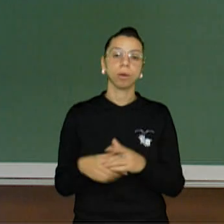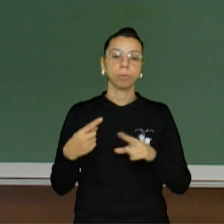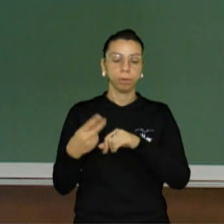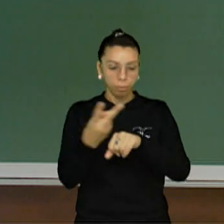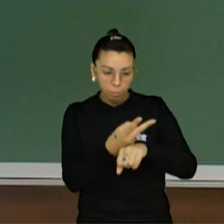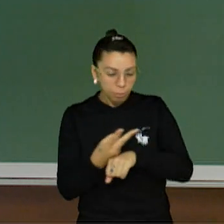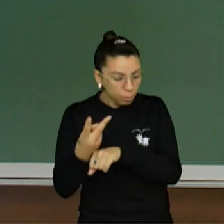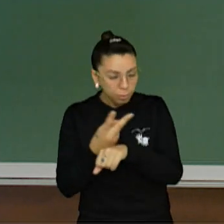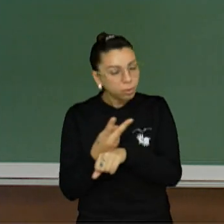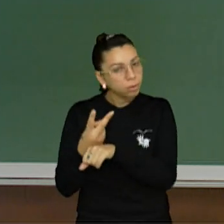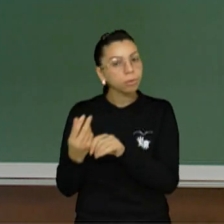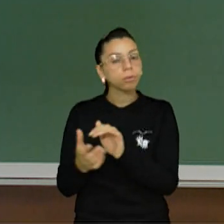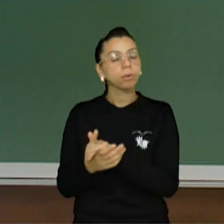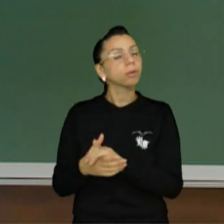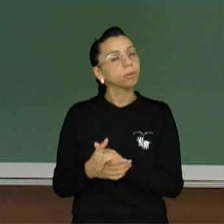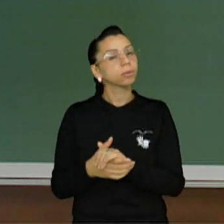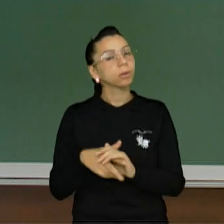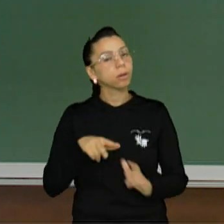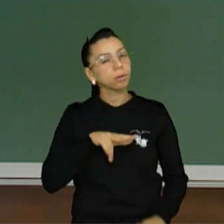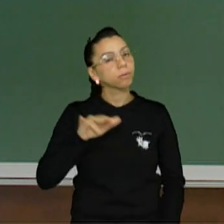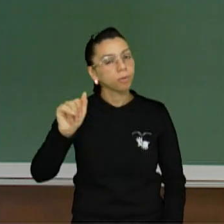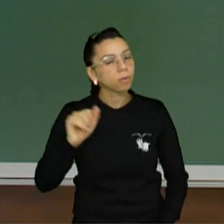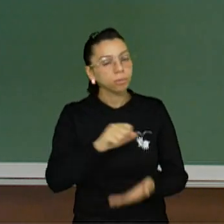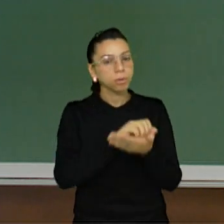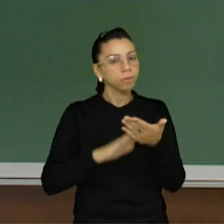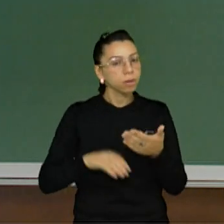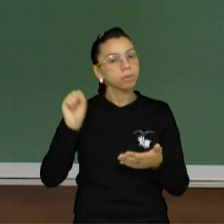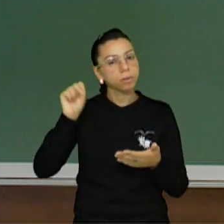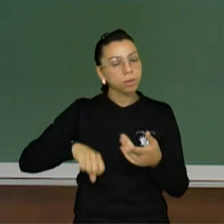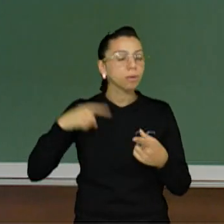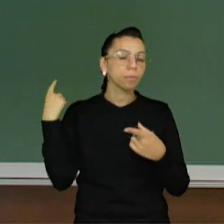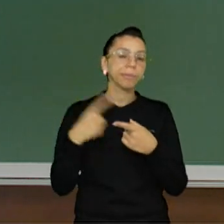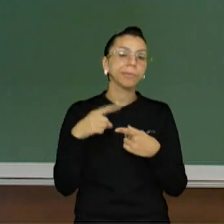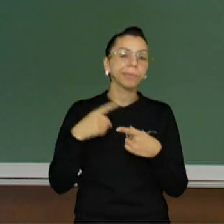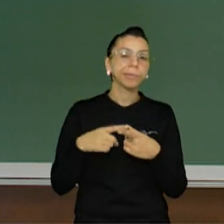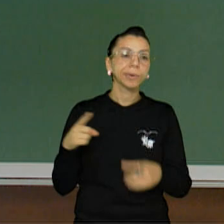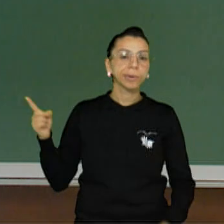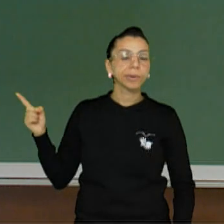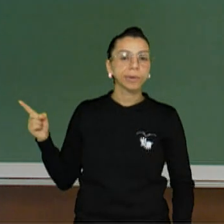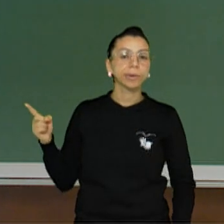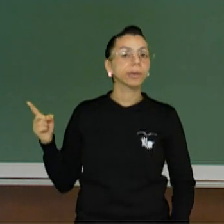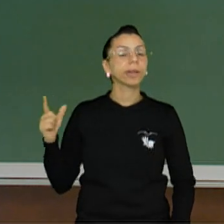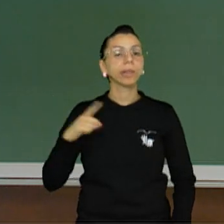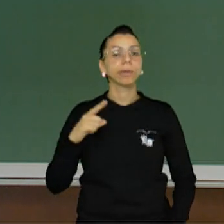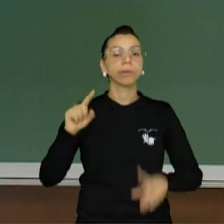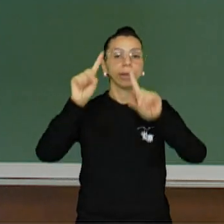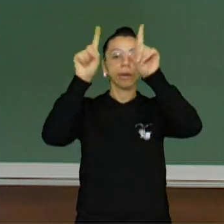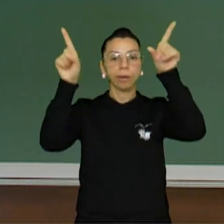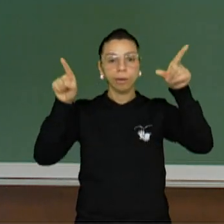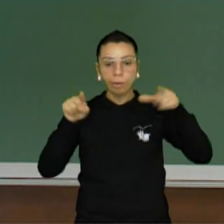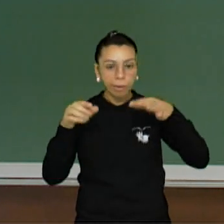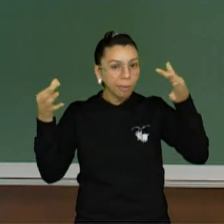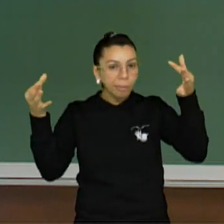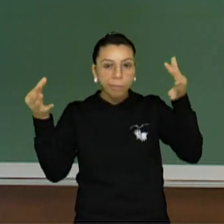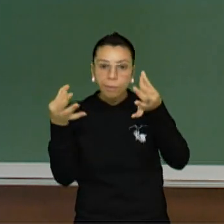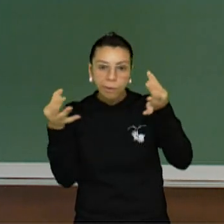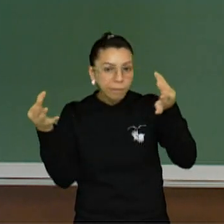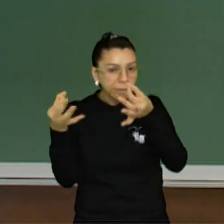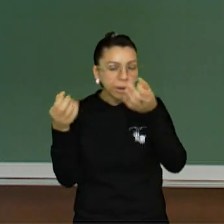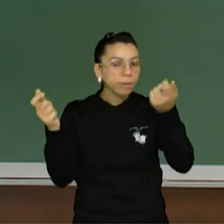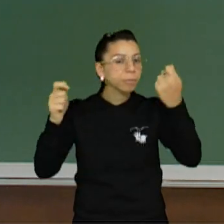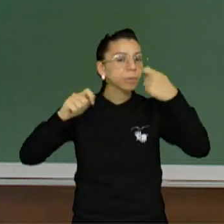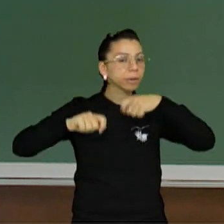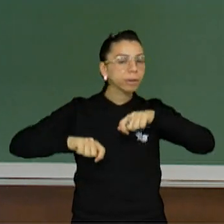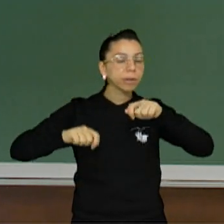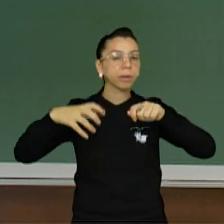atividade para vocês, eu olhei, eu vou fazer essa atividade sim com eles, porque não está a matriz pronta ali, ela veio